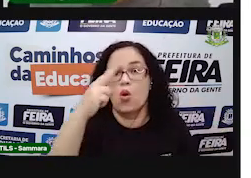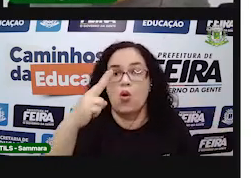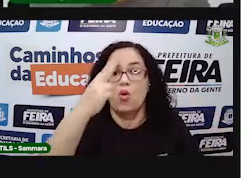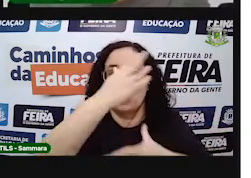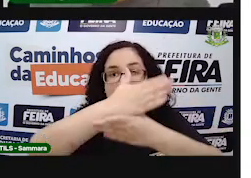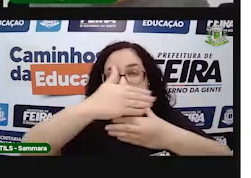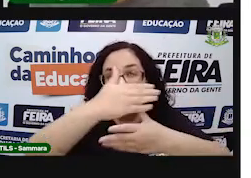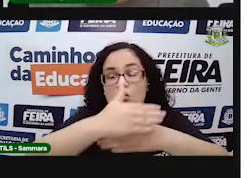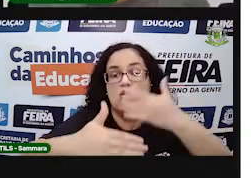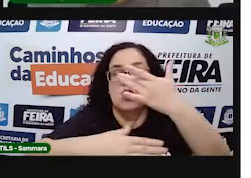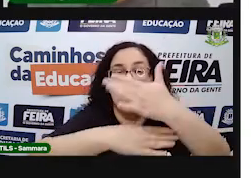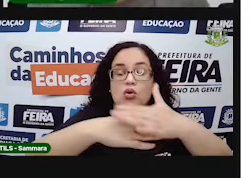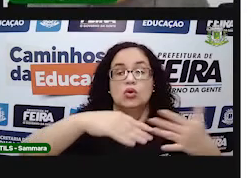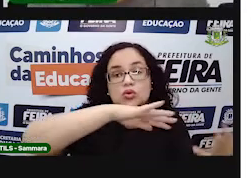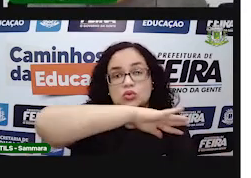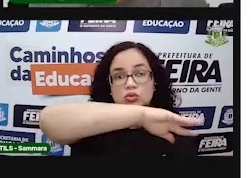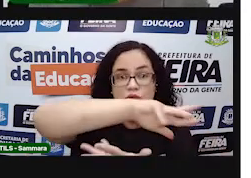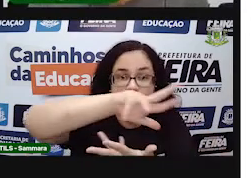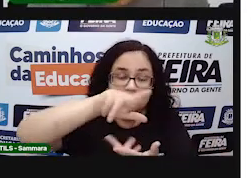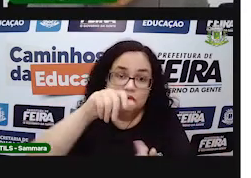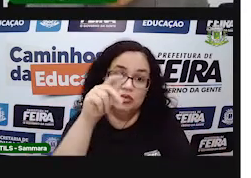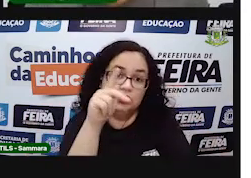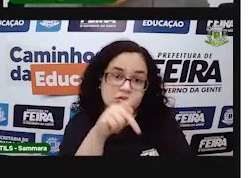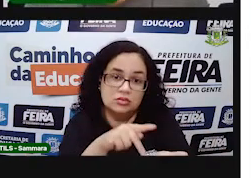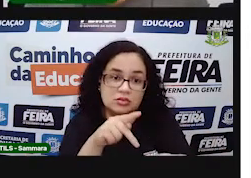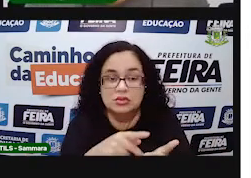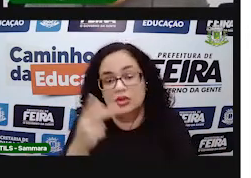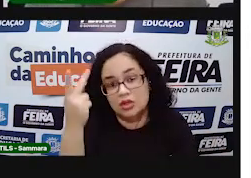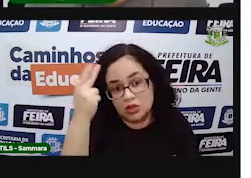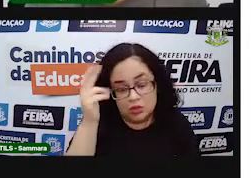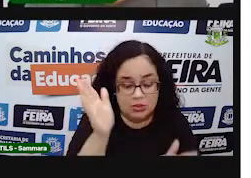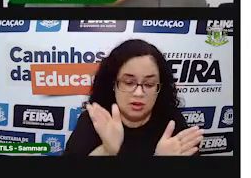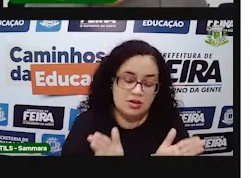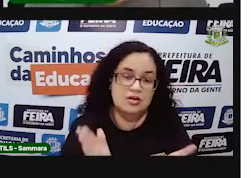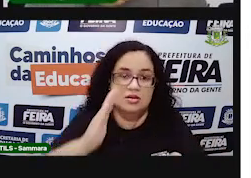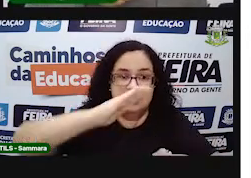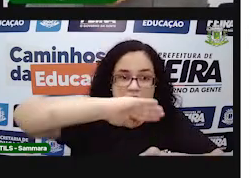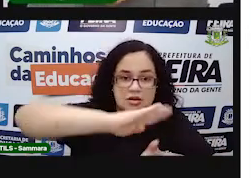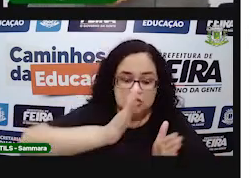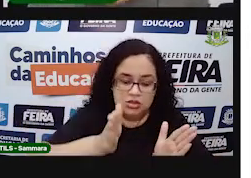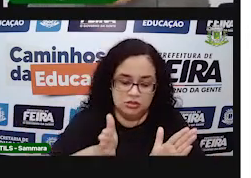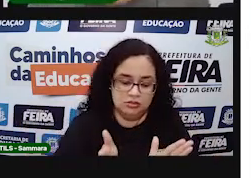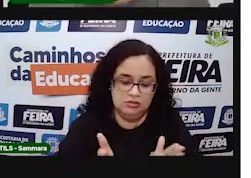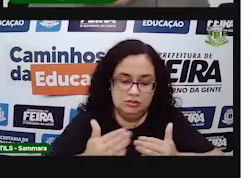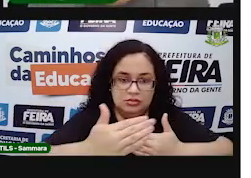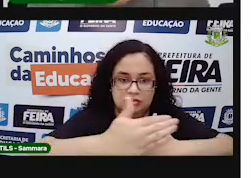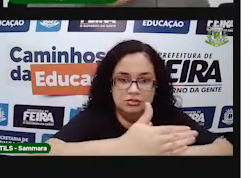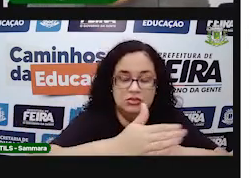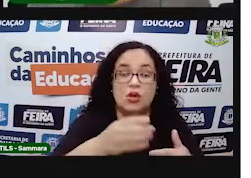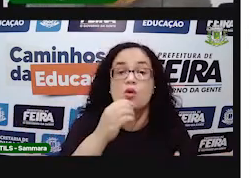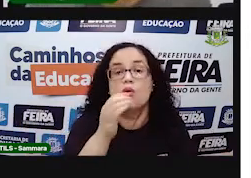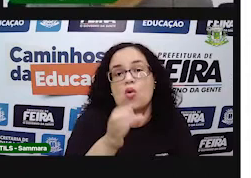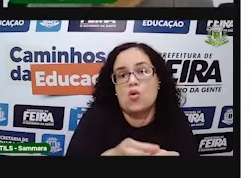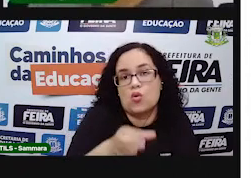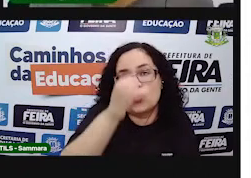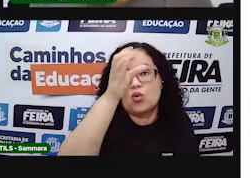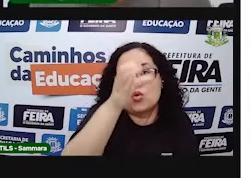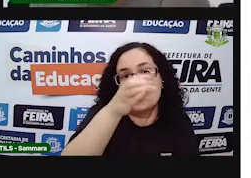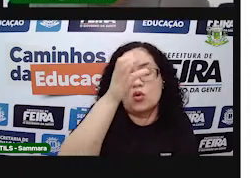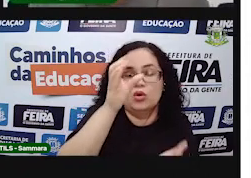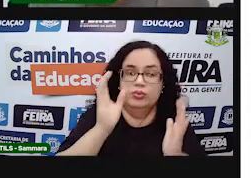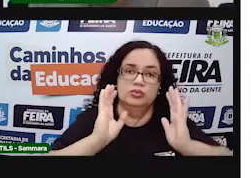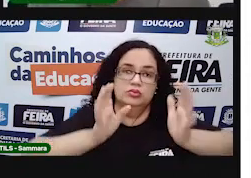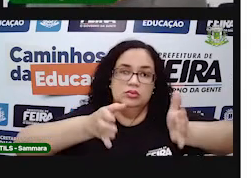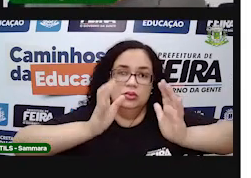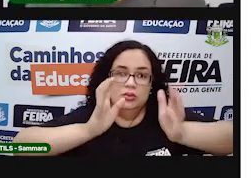objeto ou construção do nosso mundo real. Por exemplo, uma caixa, ela tem uma forma, um copo,